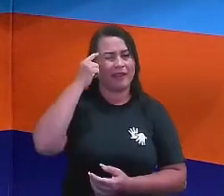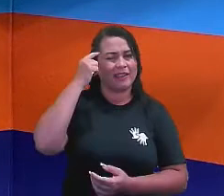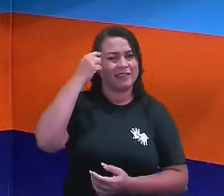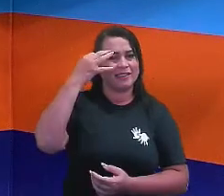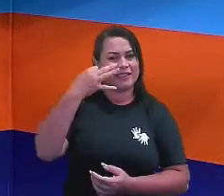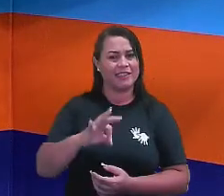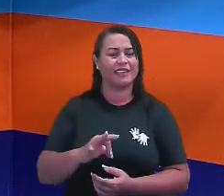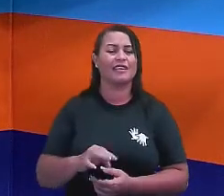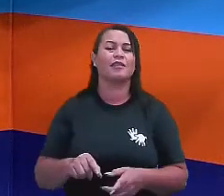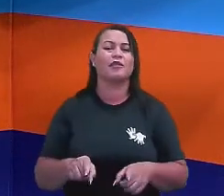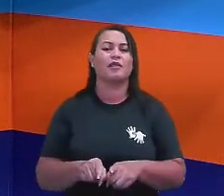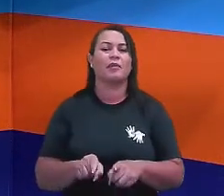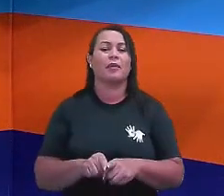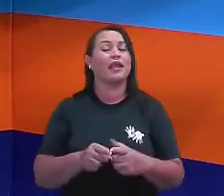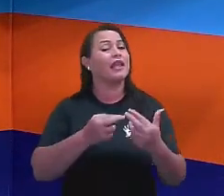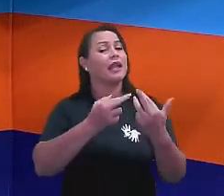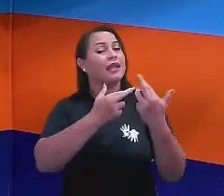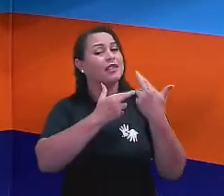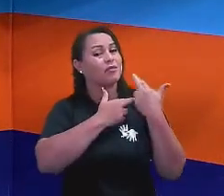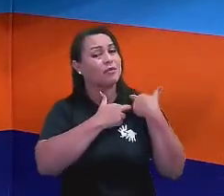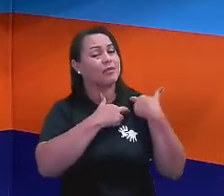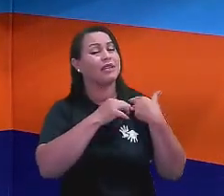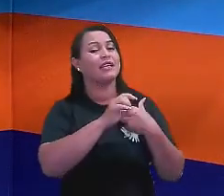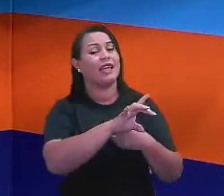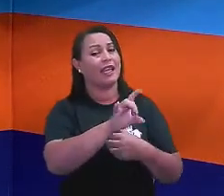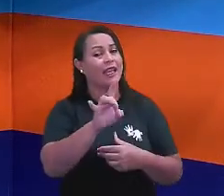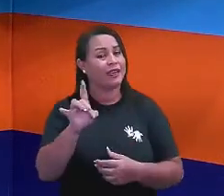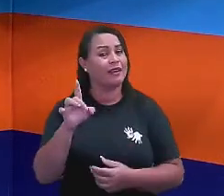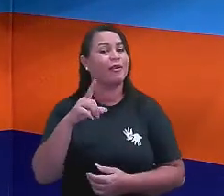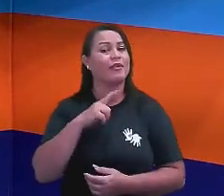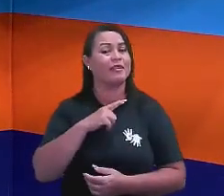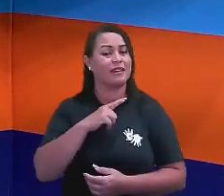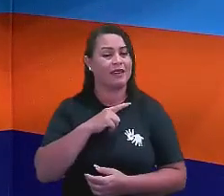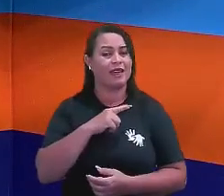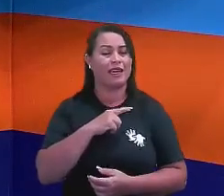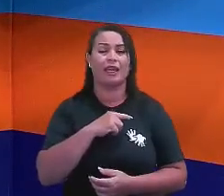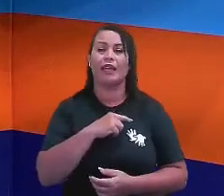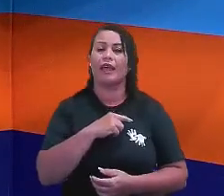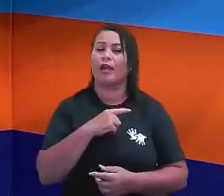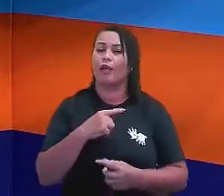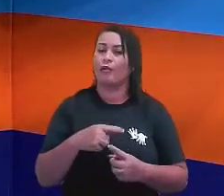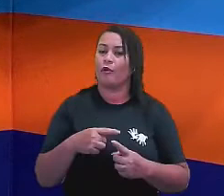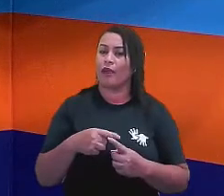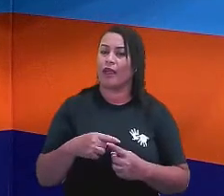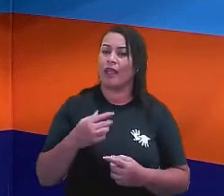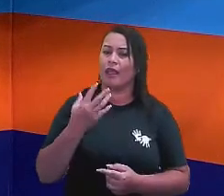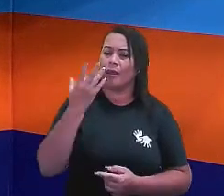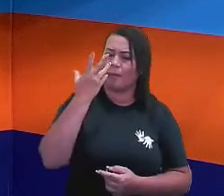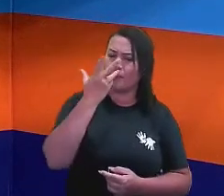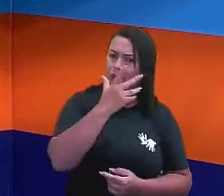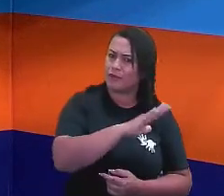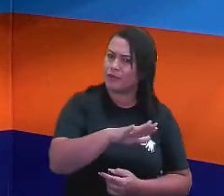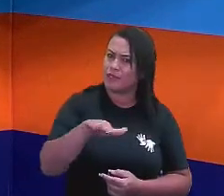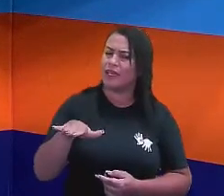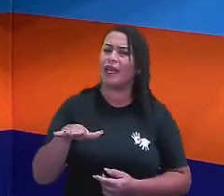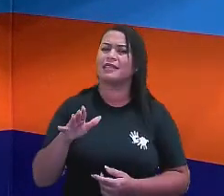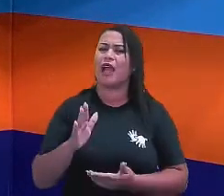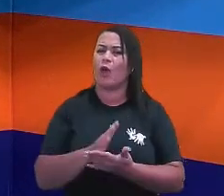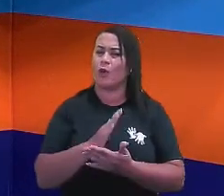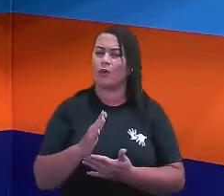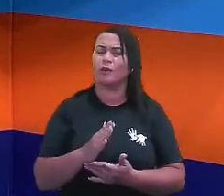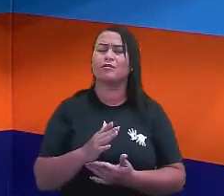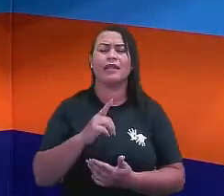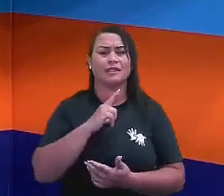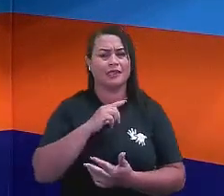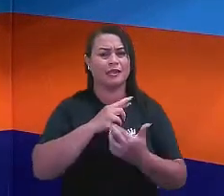nisso, pensem na responsabilidade que cada um de vocês tem. Porque mesmo crianças, mas têm suas responsabilidades. Porque um